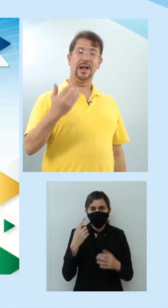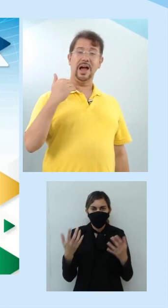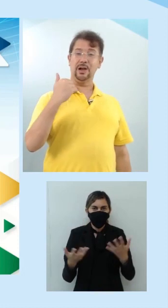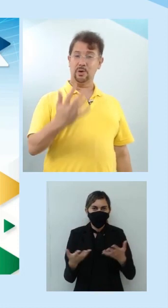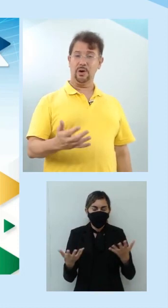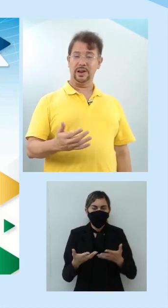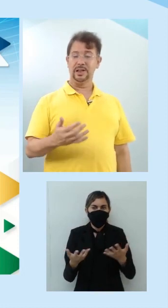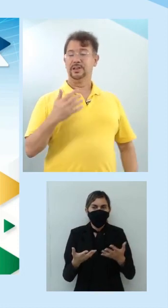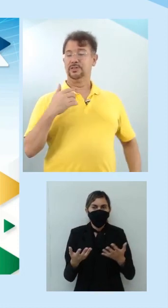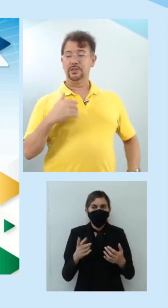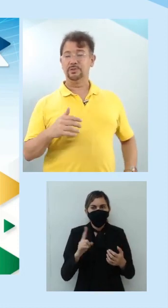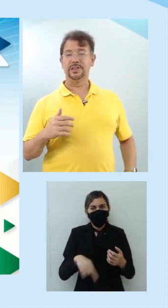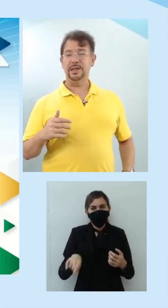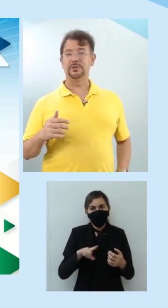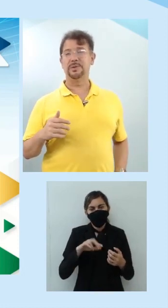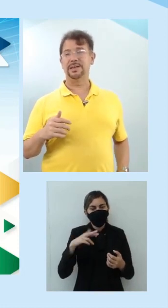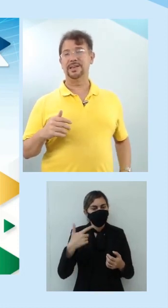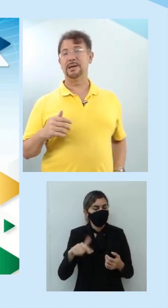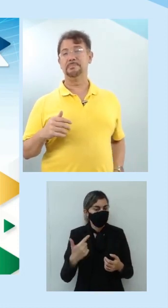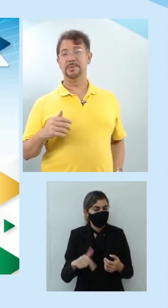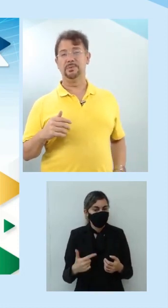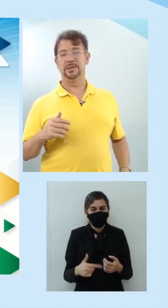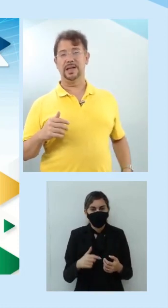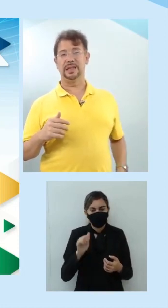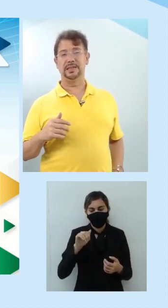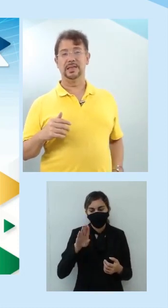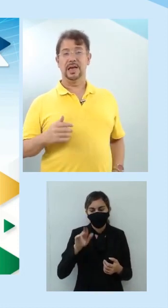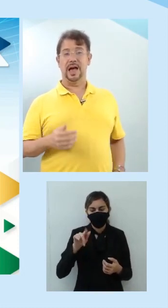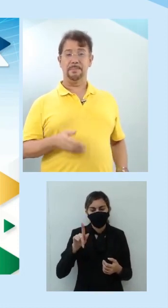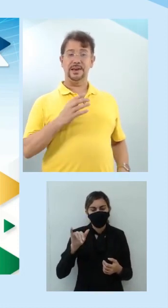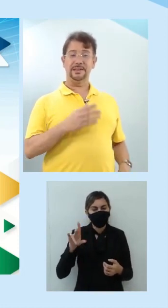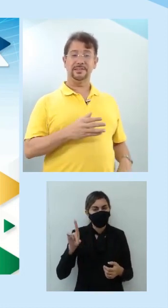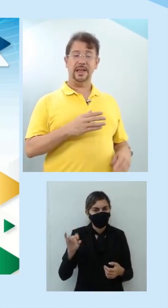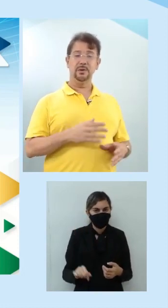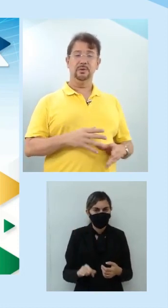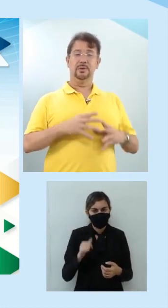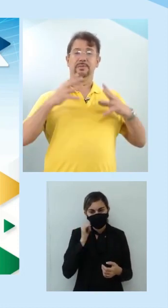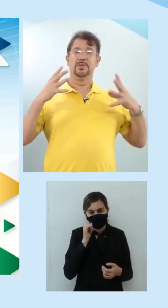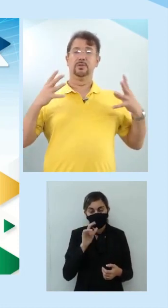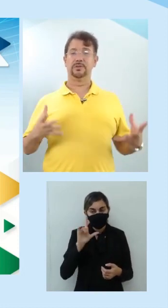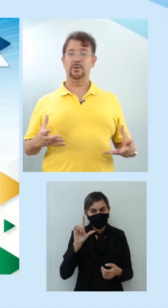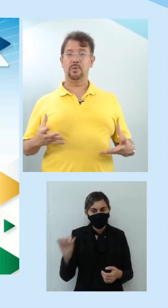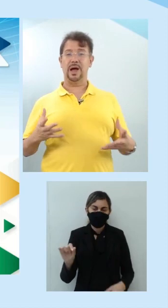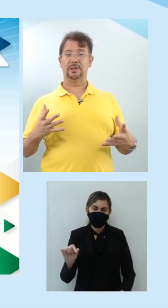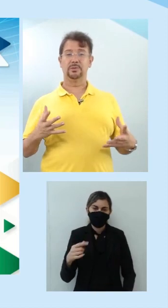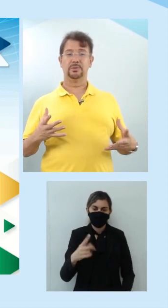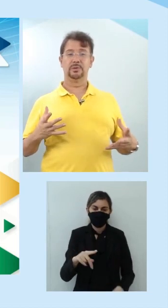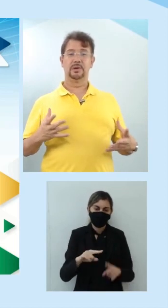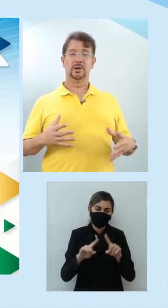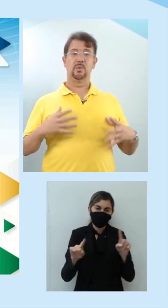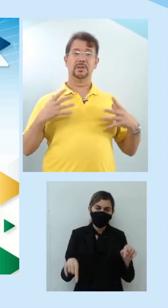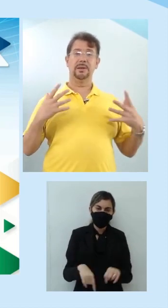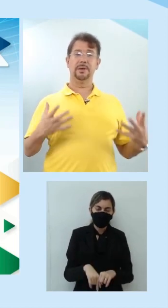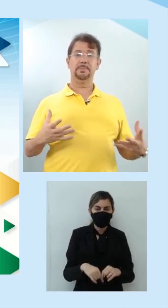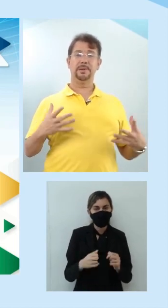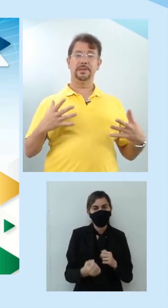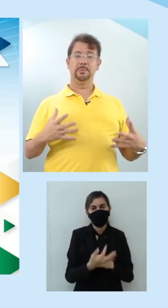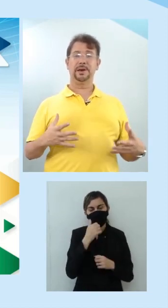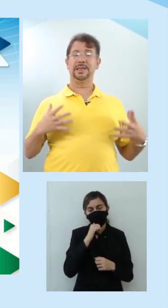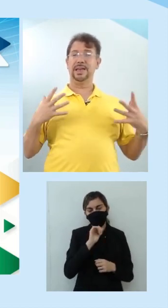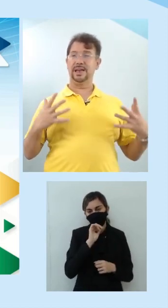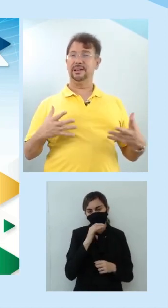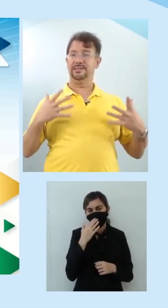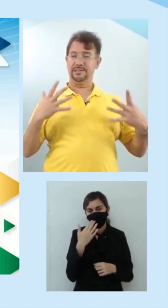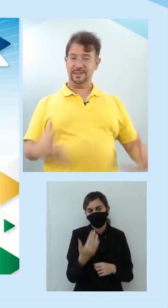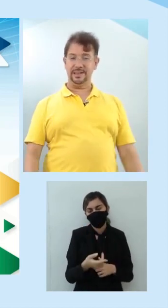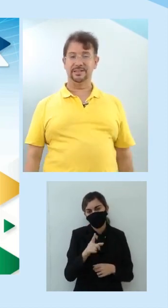agora nós não temos mais a ambiguidade. A menina saiu no seu quarto, quando a mãe pediu para